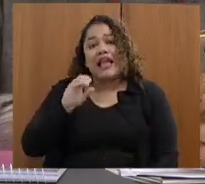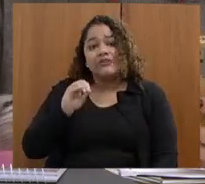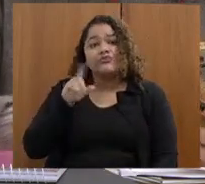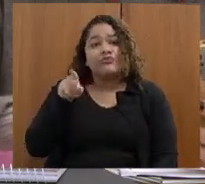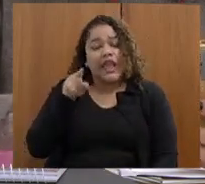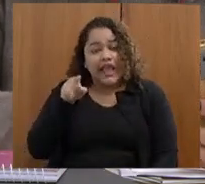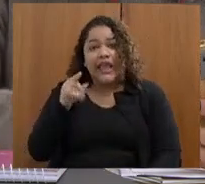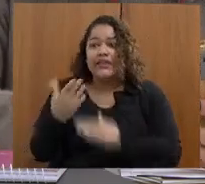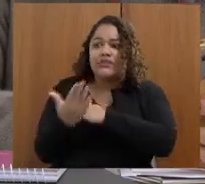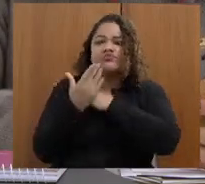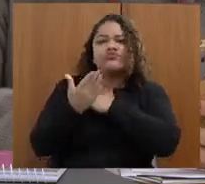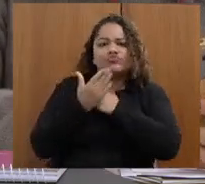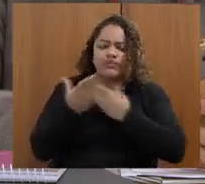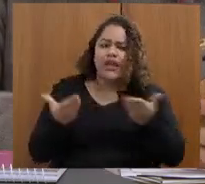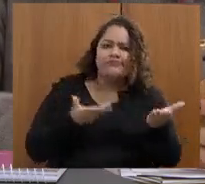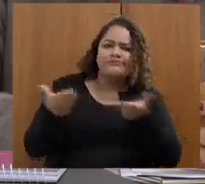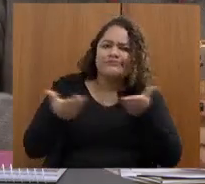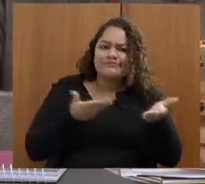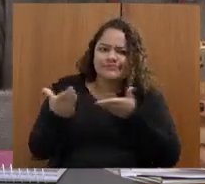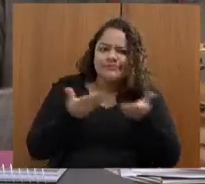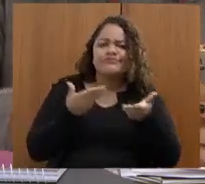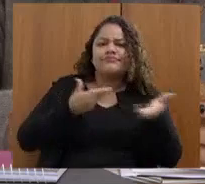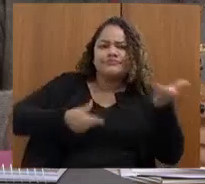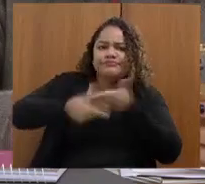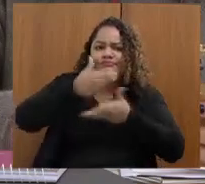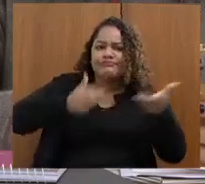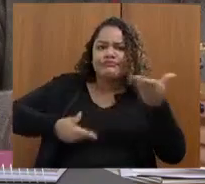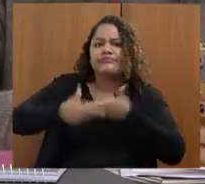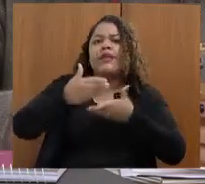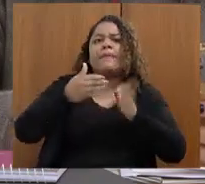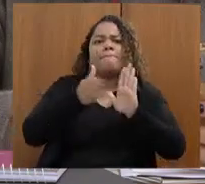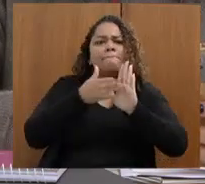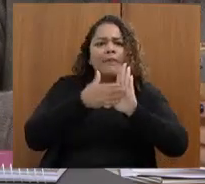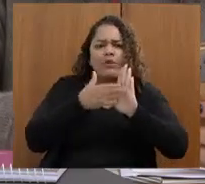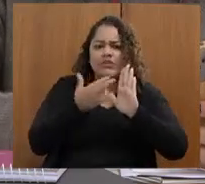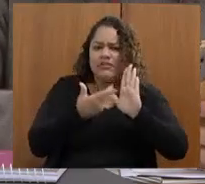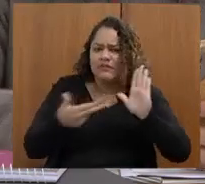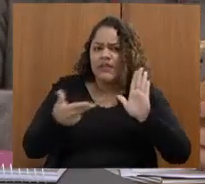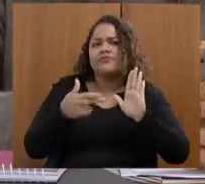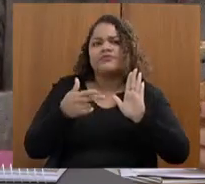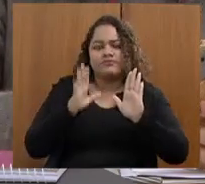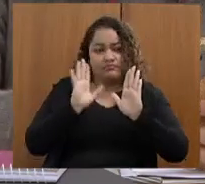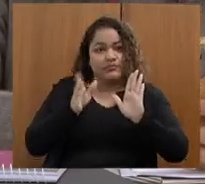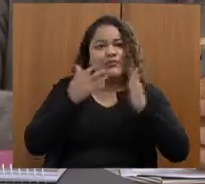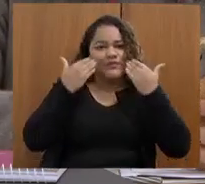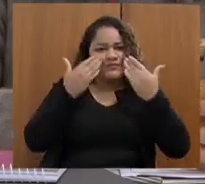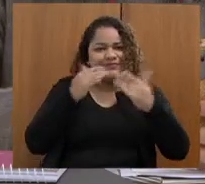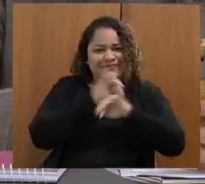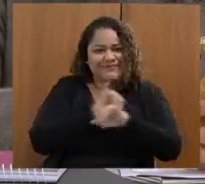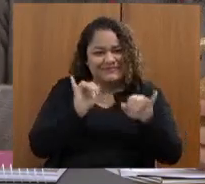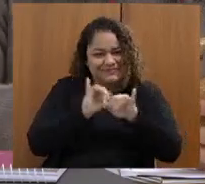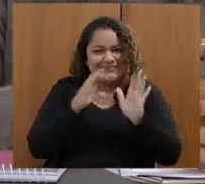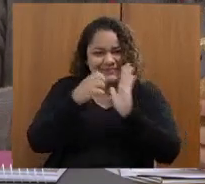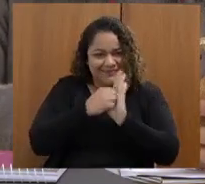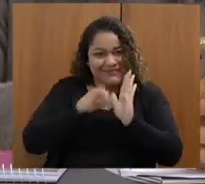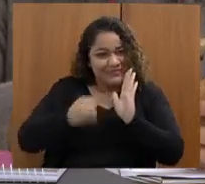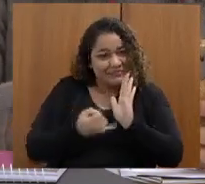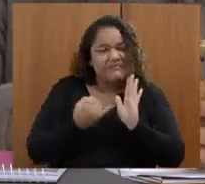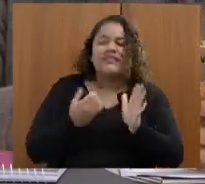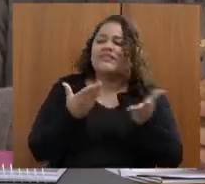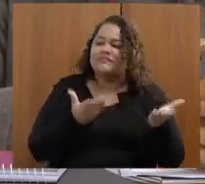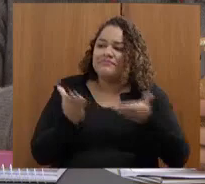muito em várias interlocuções aqui na comissão de várias pautas então aproveito para fazer esse registro público e passa a palavra para vossa excelência